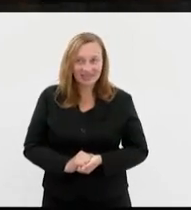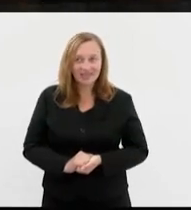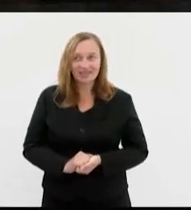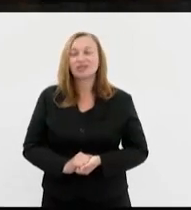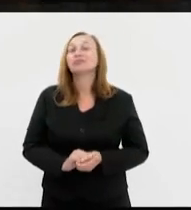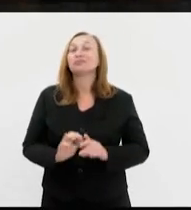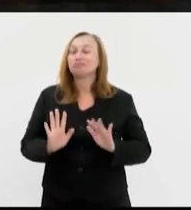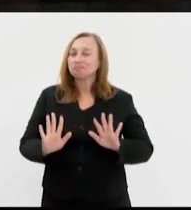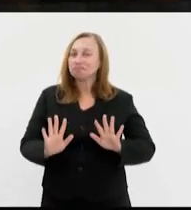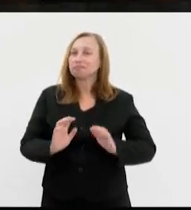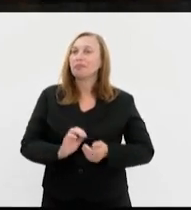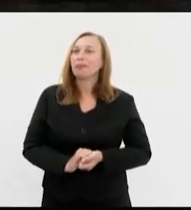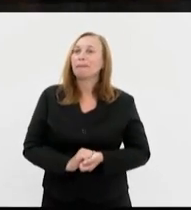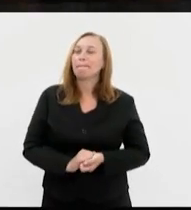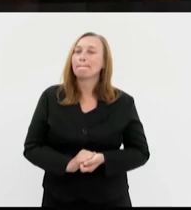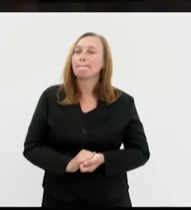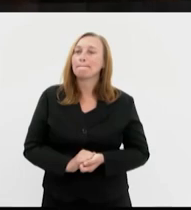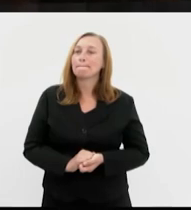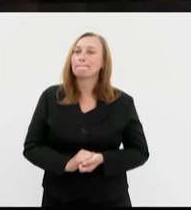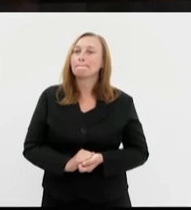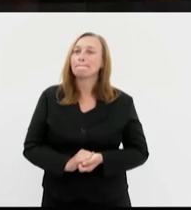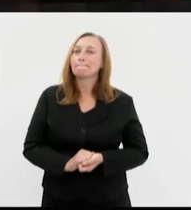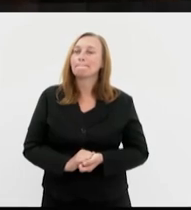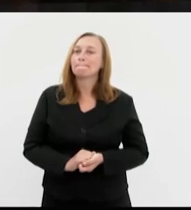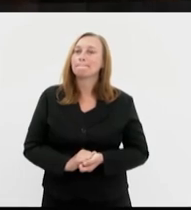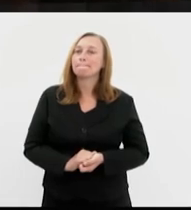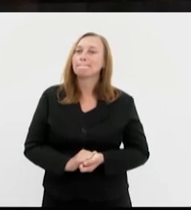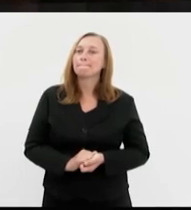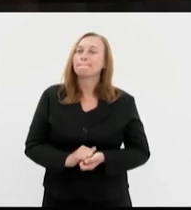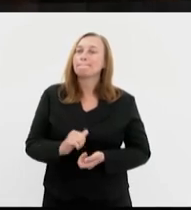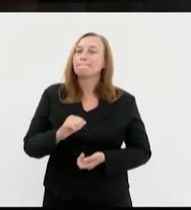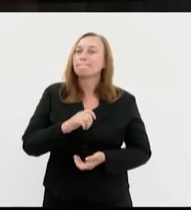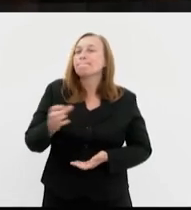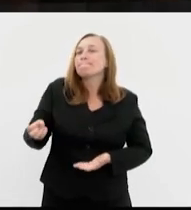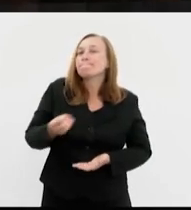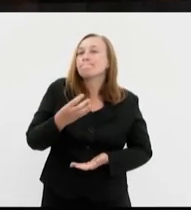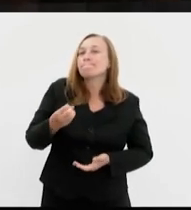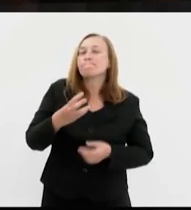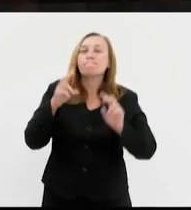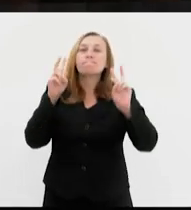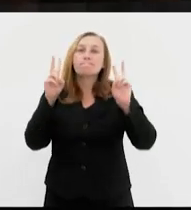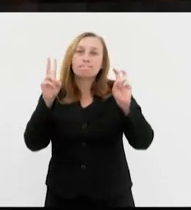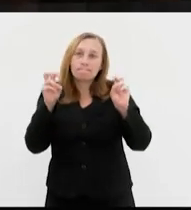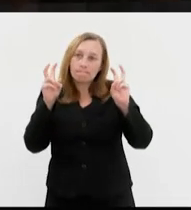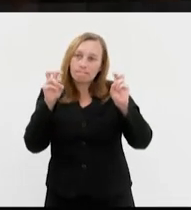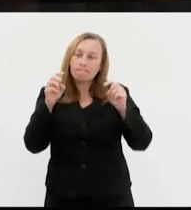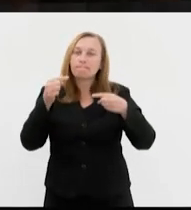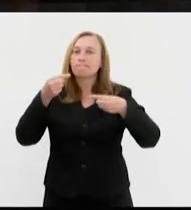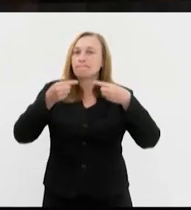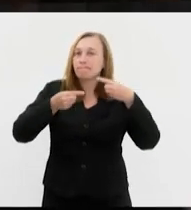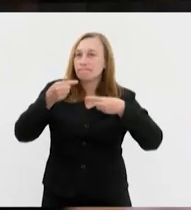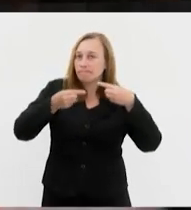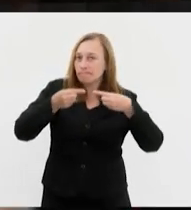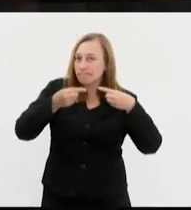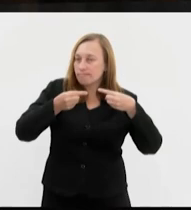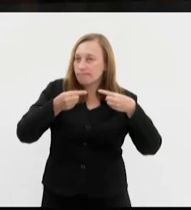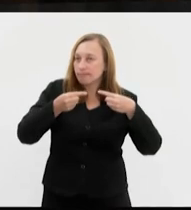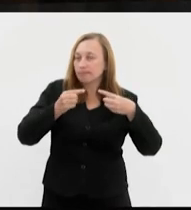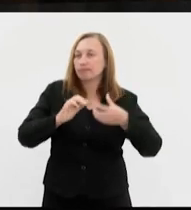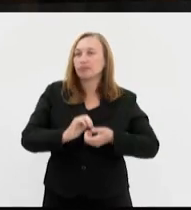Olha só, há uma nova questão a se discutir.